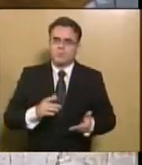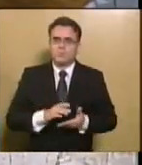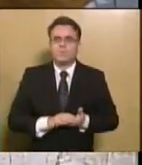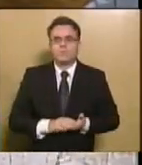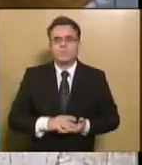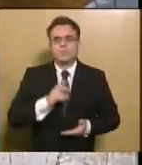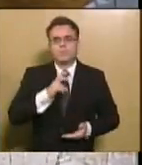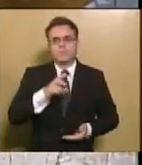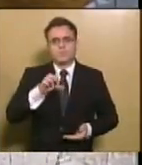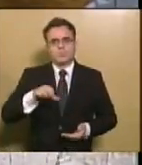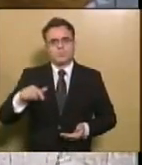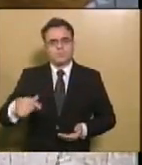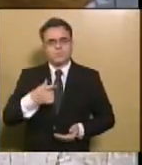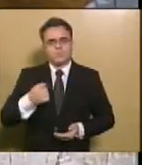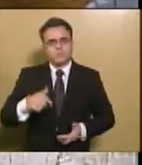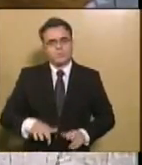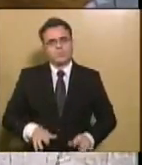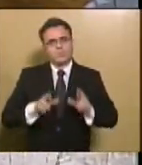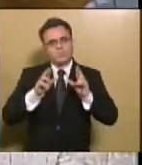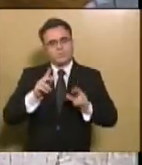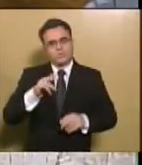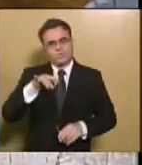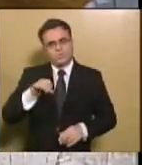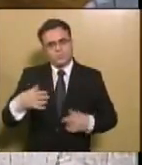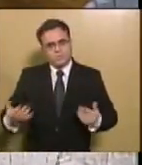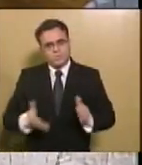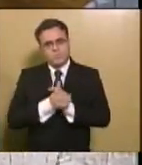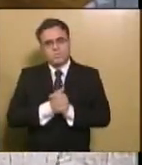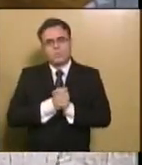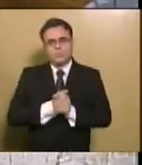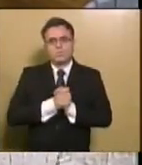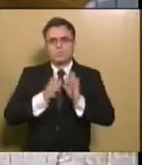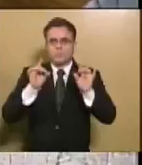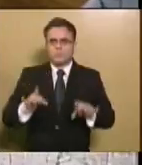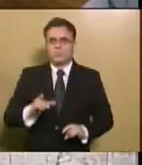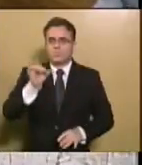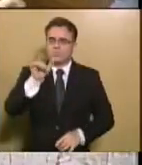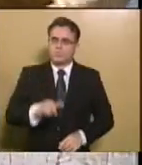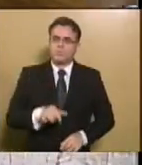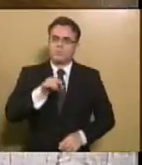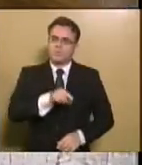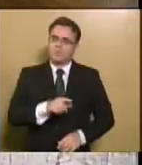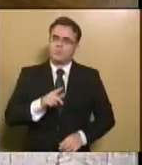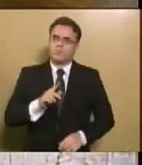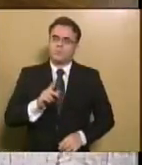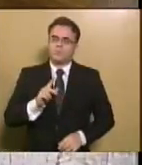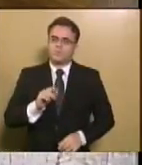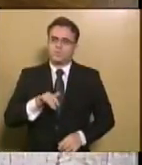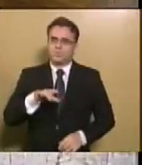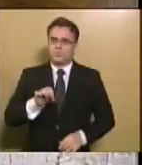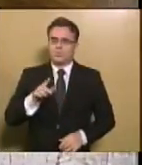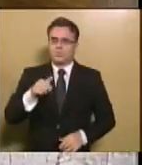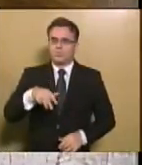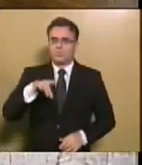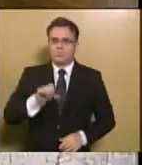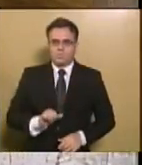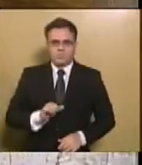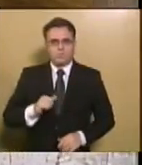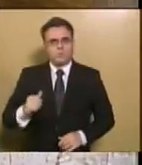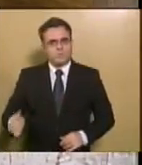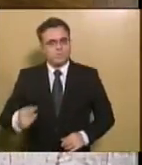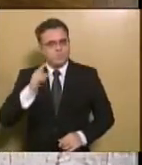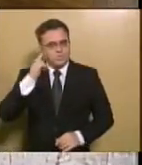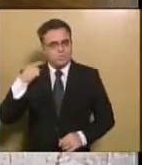número 597, de autoria do deputado Jorge Passos, congratulações. A excelentíssima doutora Yolanda Santos Guimarães,